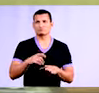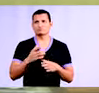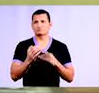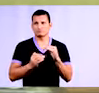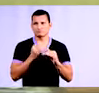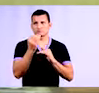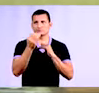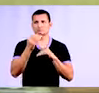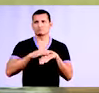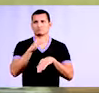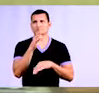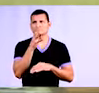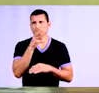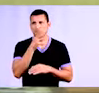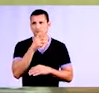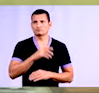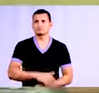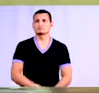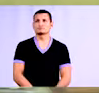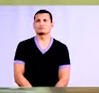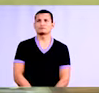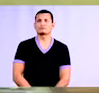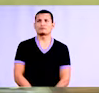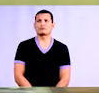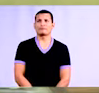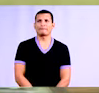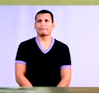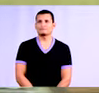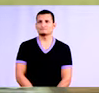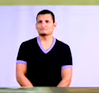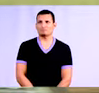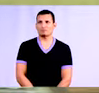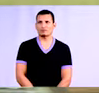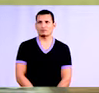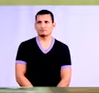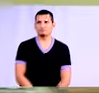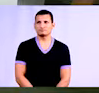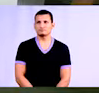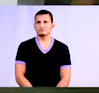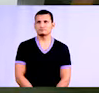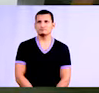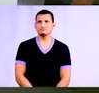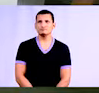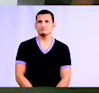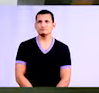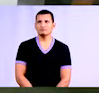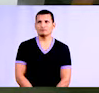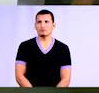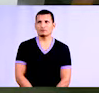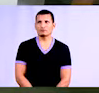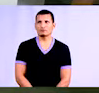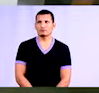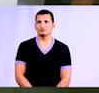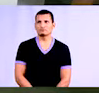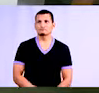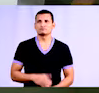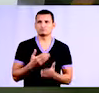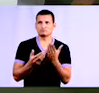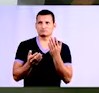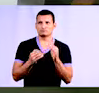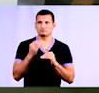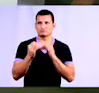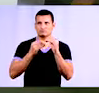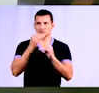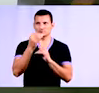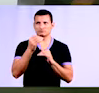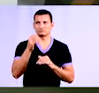Né? É o Jean lá de Vilhena, viu, professora? Isso, Jean de Vilhena. Isso. Parabéns, Jean. Perda de desempenho. O sistema vai ficar mais